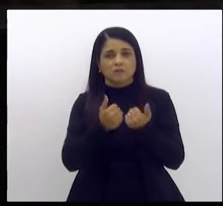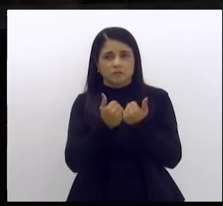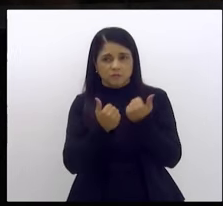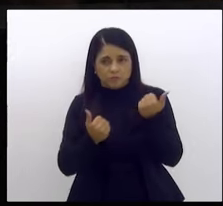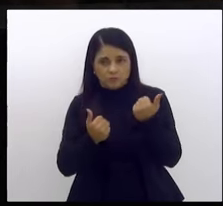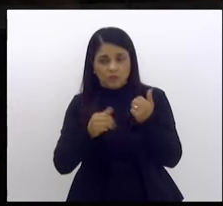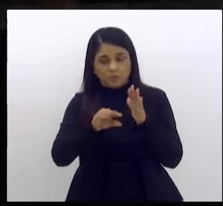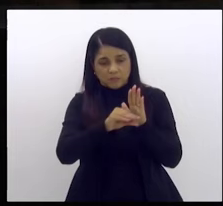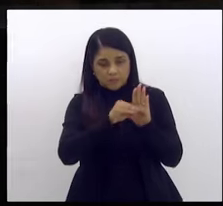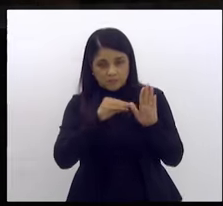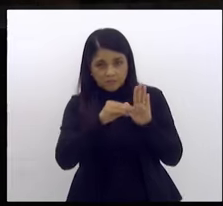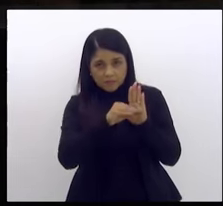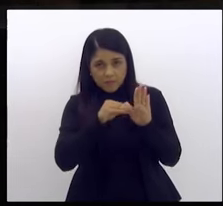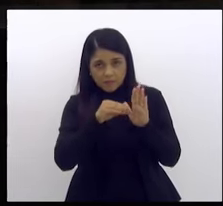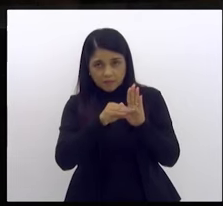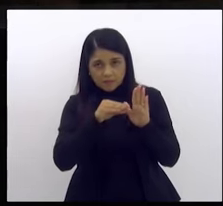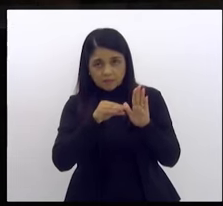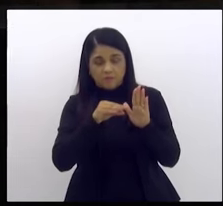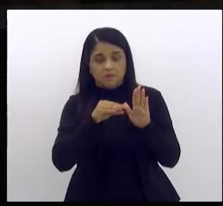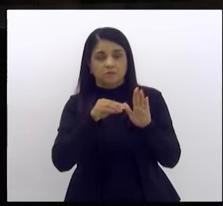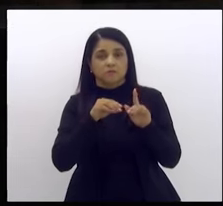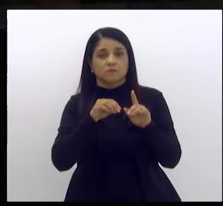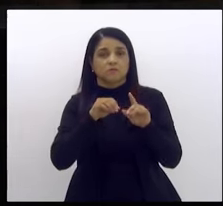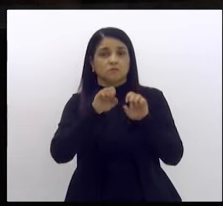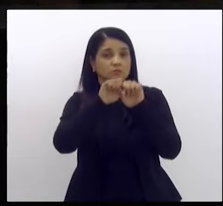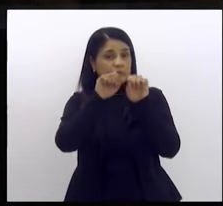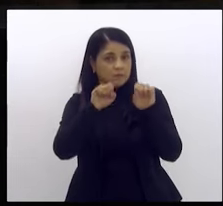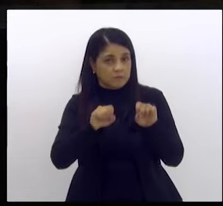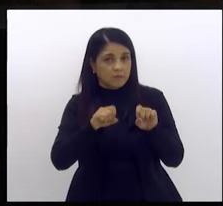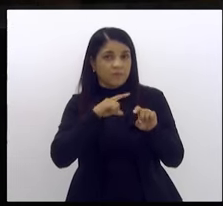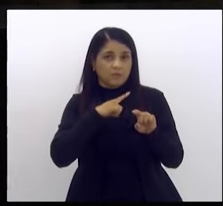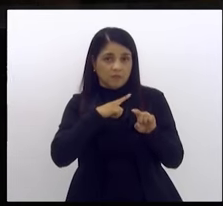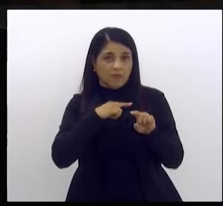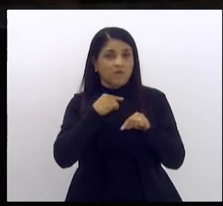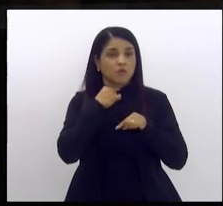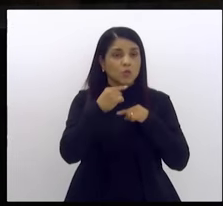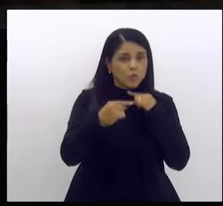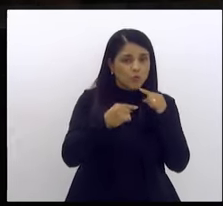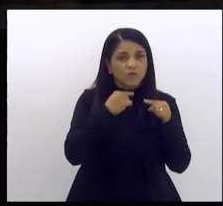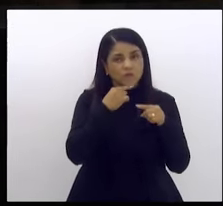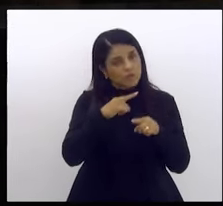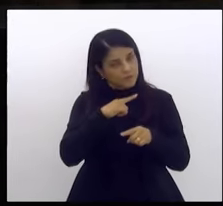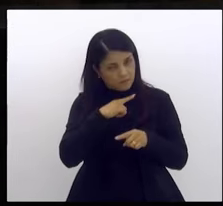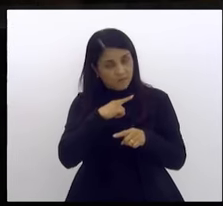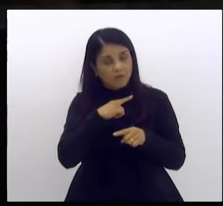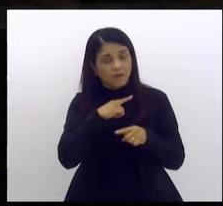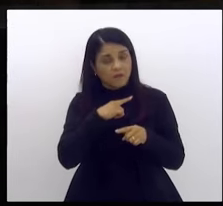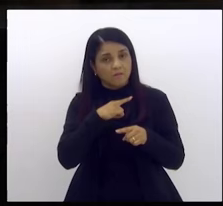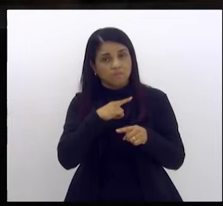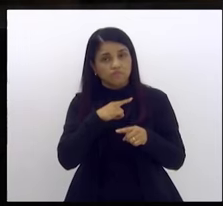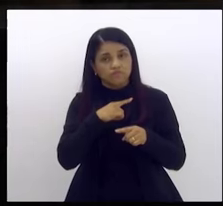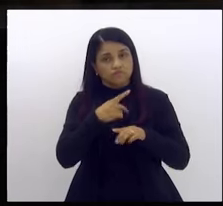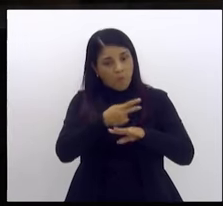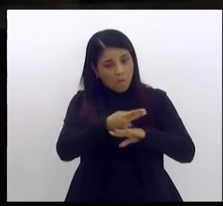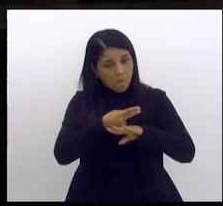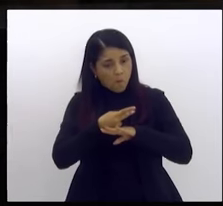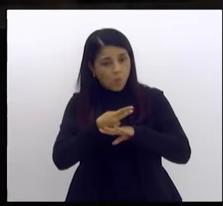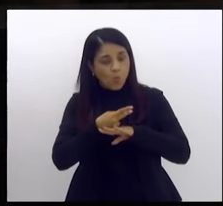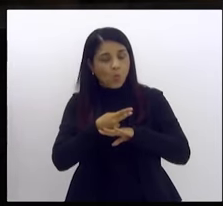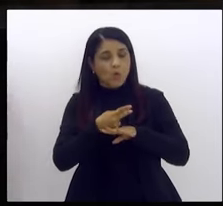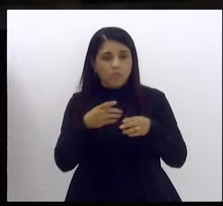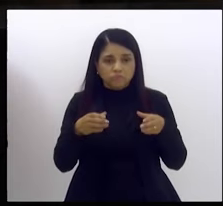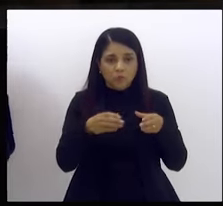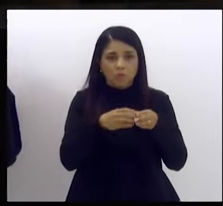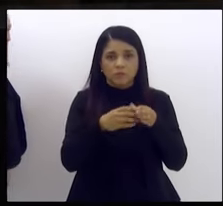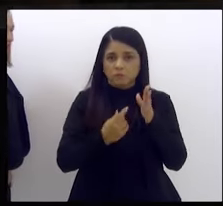fazerem emendas nos sistemas, também vão ter dúvida. E, tendo dúvida, procura a comissão de